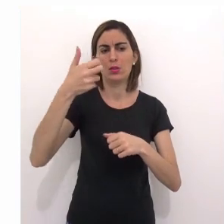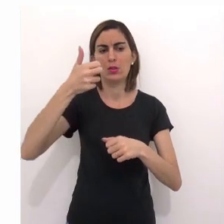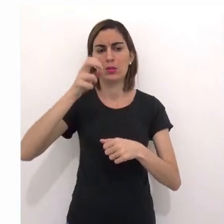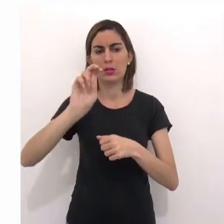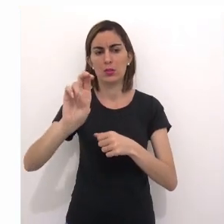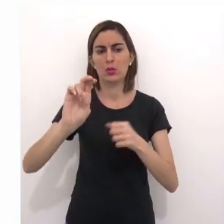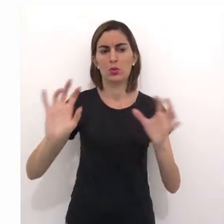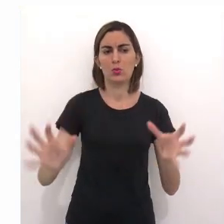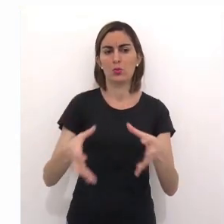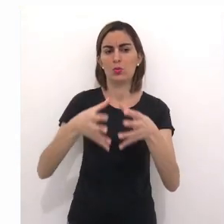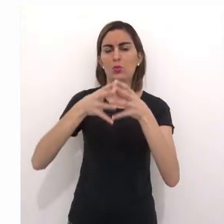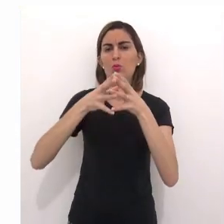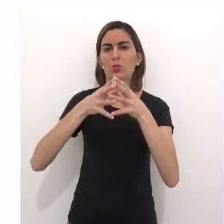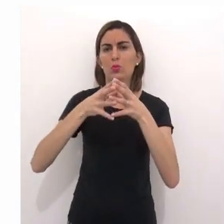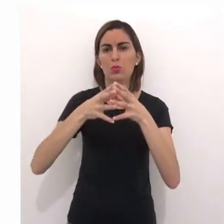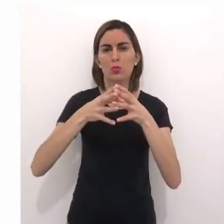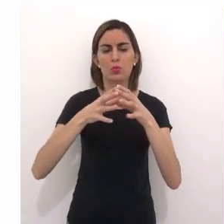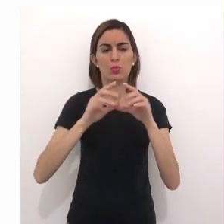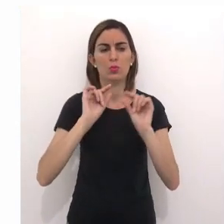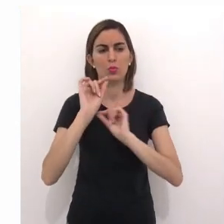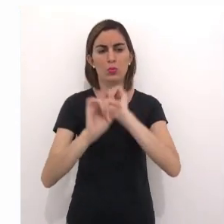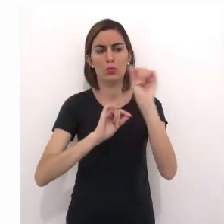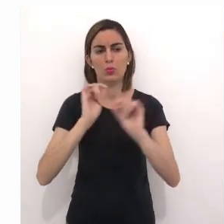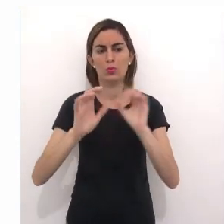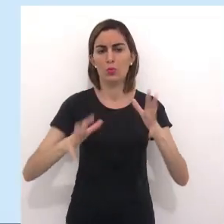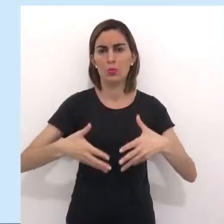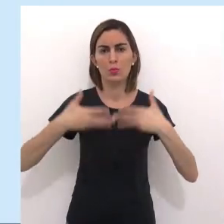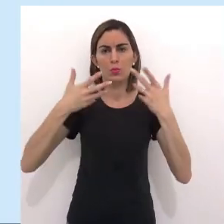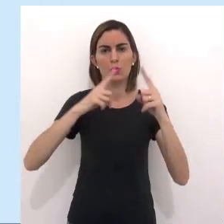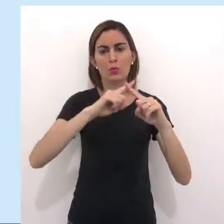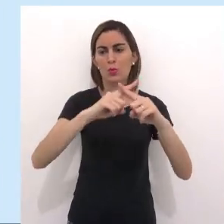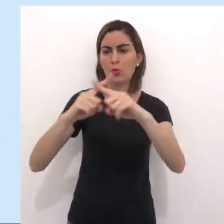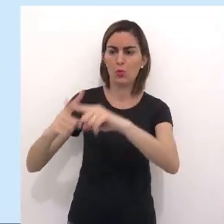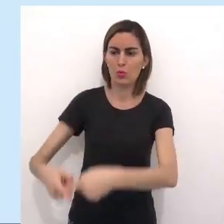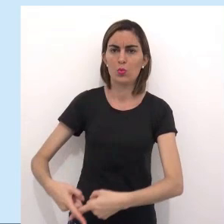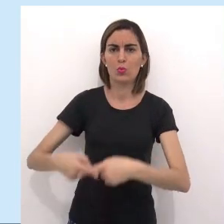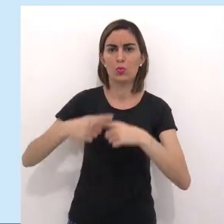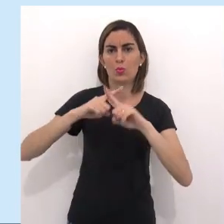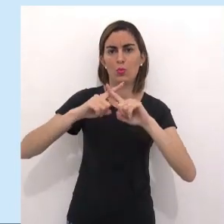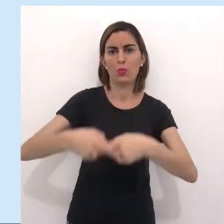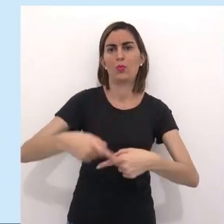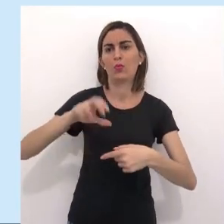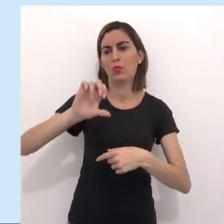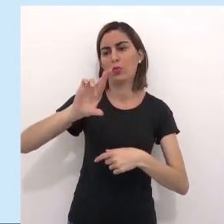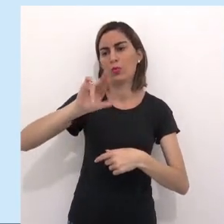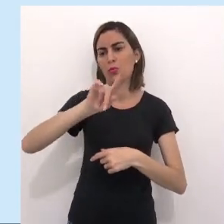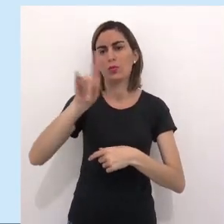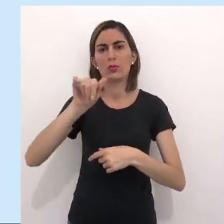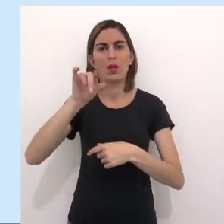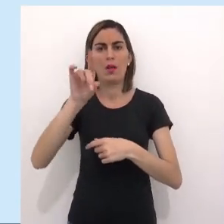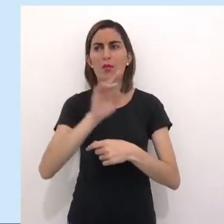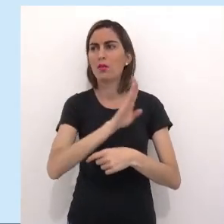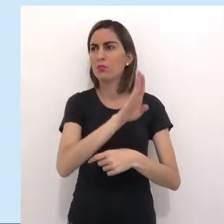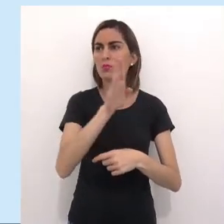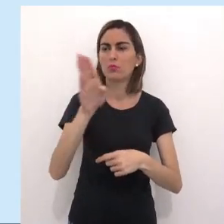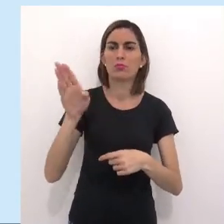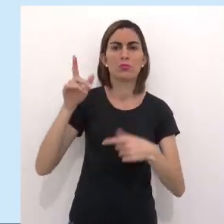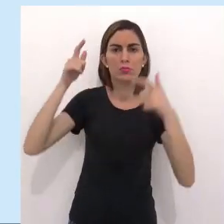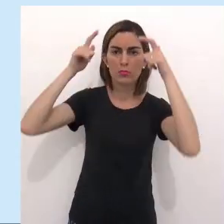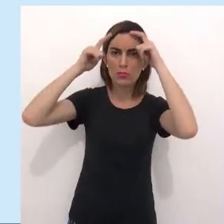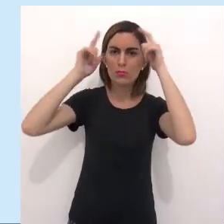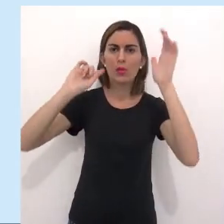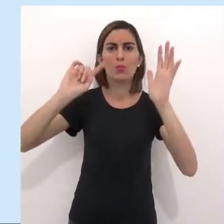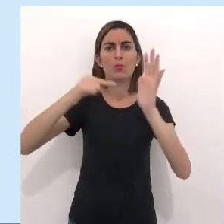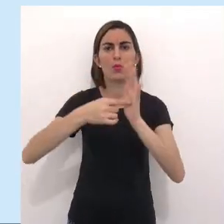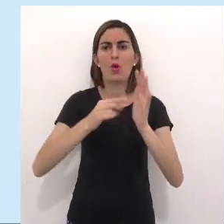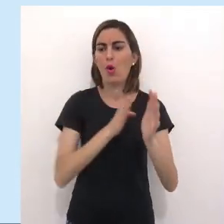carregava consigo o espírito das cruzadas. Então, pelo que vocês estão vendo aí, o objetivo da coroa era estabelecer